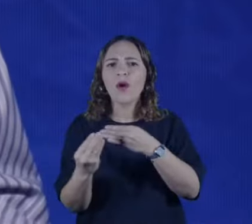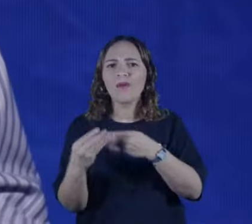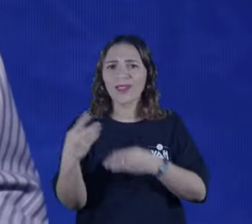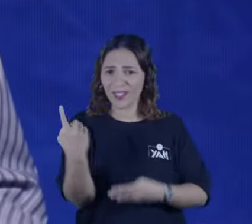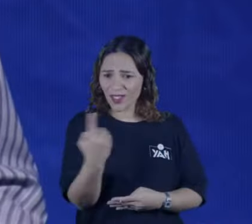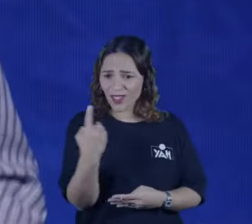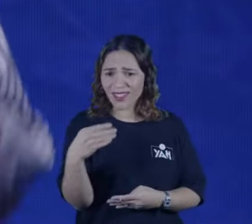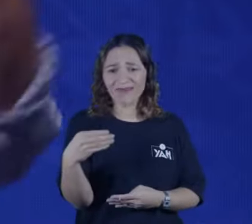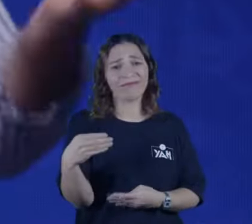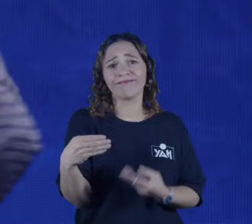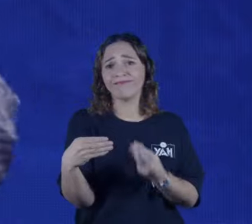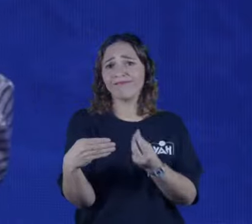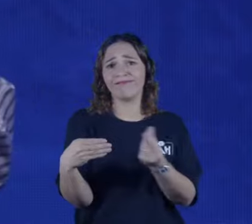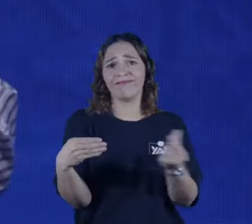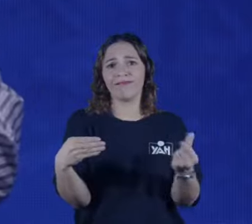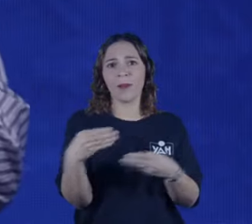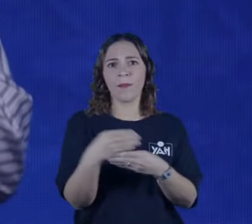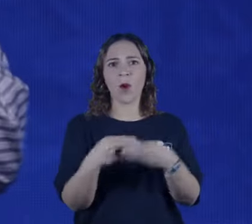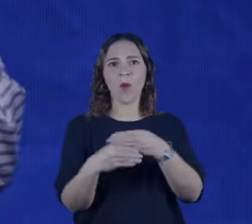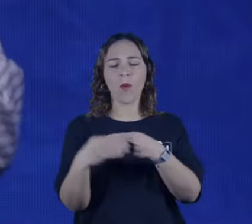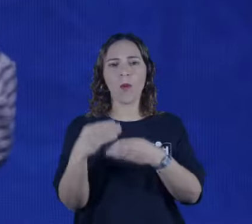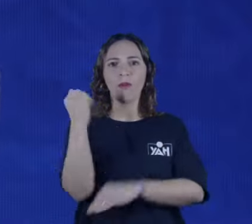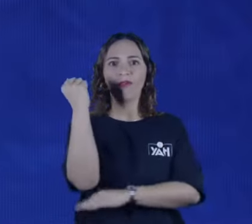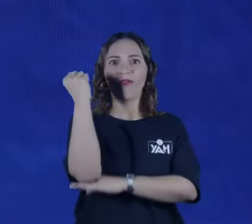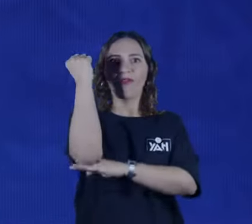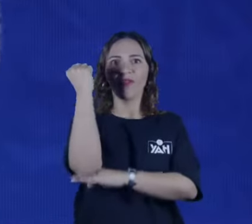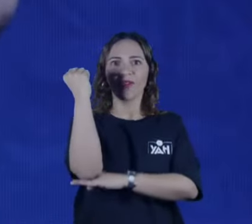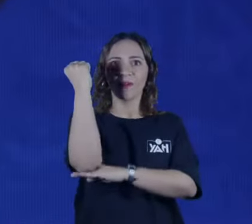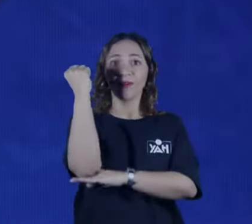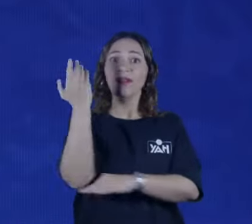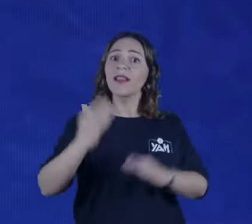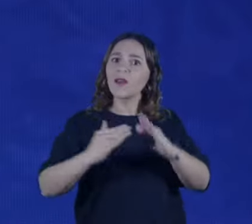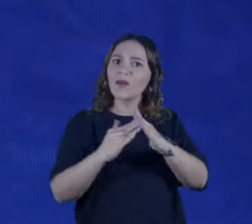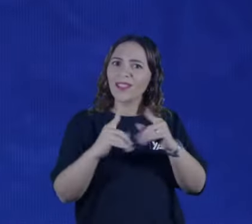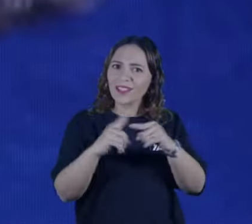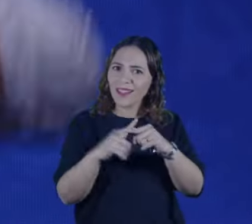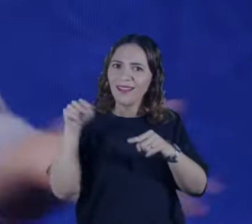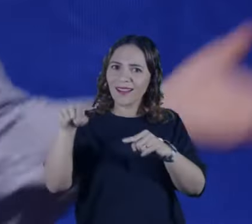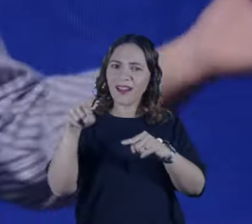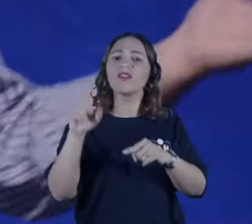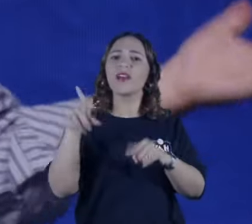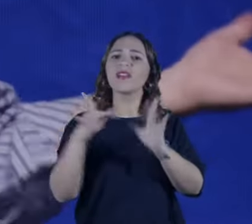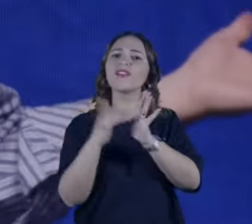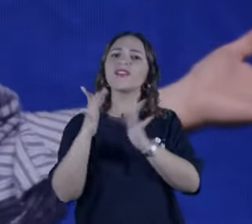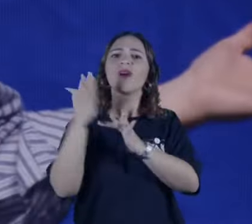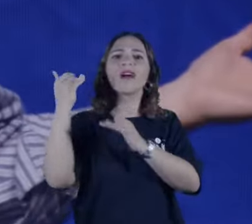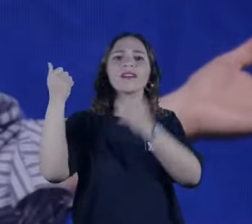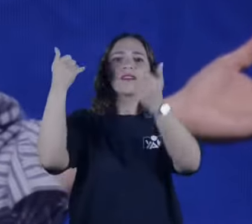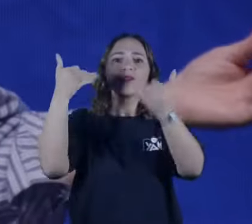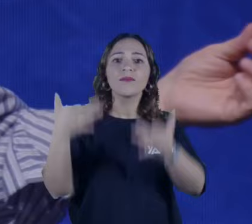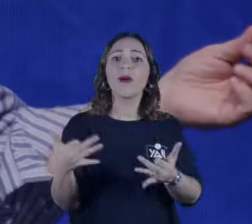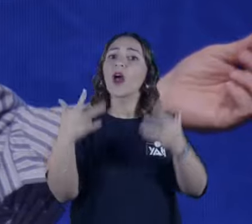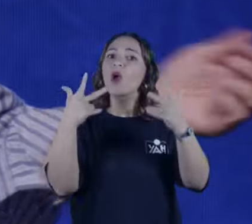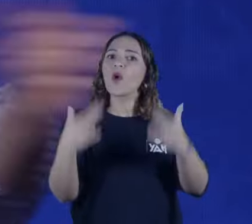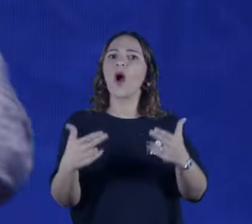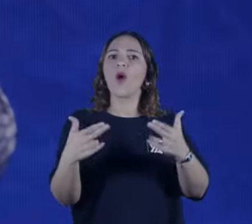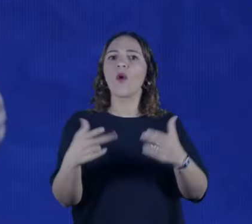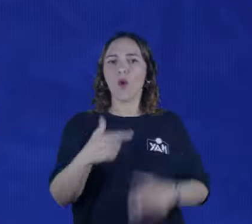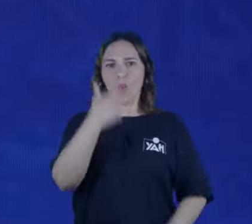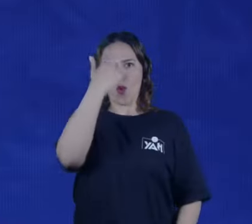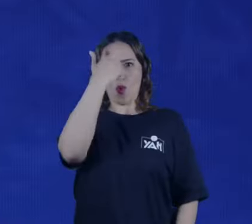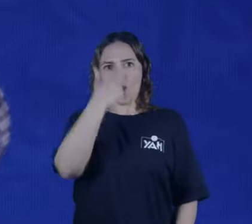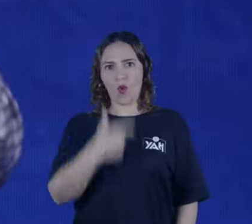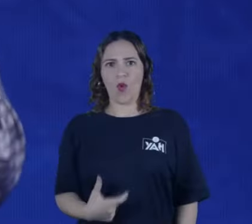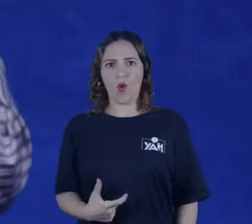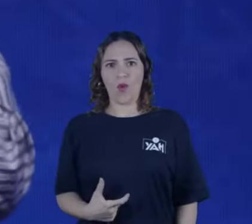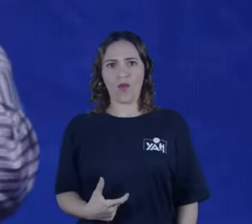conjunto. Quando Jesus fala da igreja, ele fala do corpo de Cristo, em que ele é a cabeça e nós somos os membros. O que